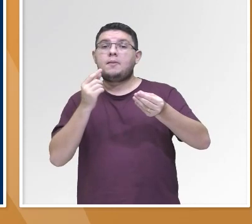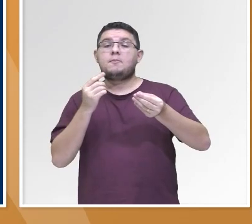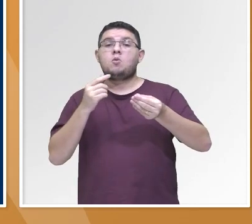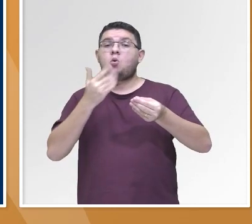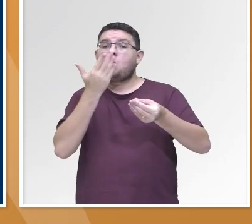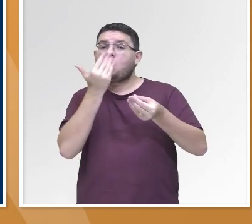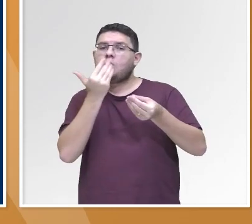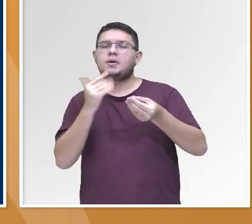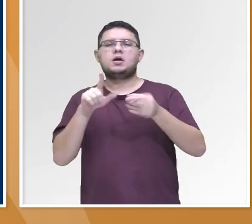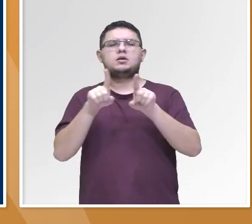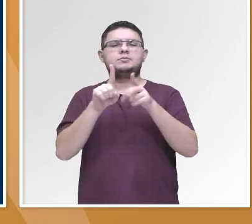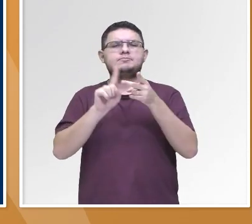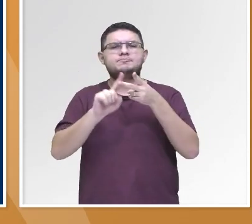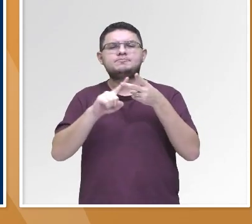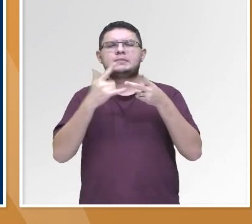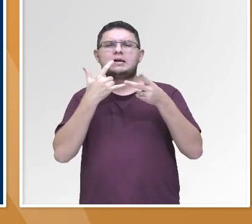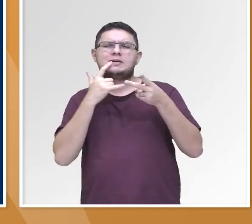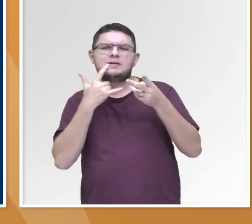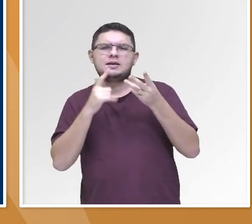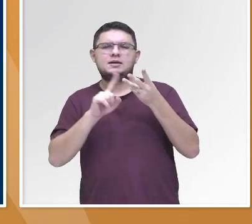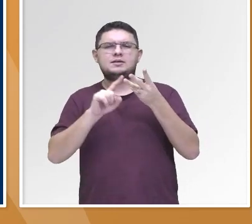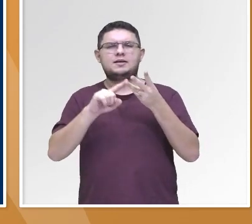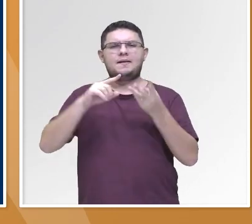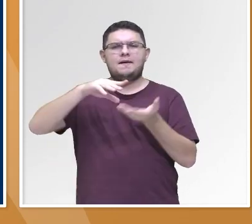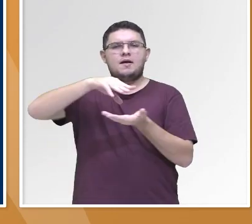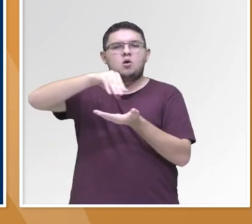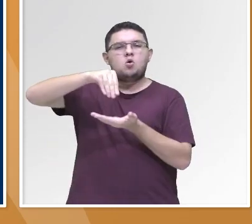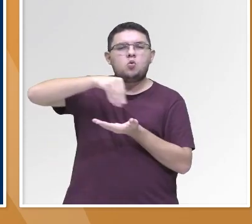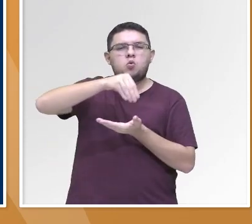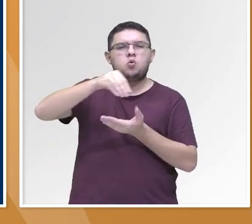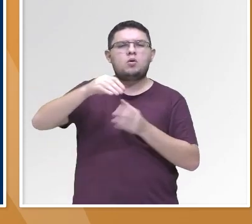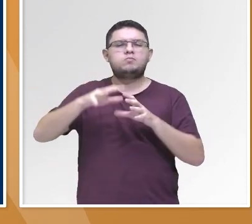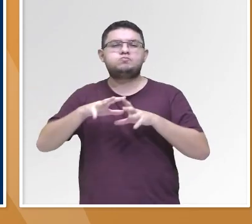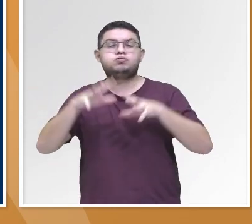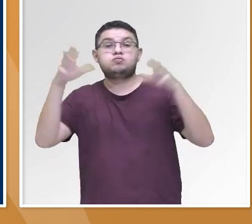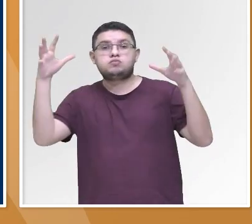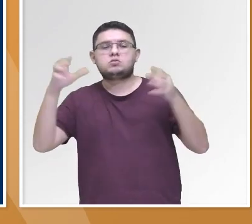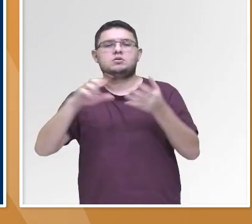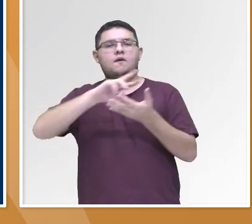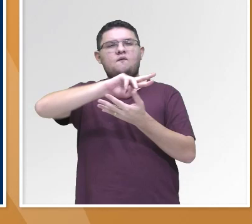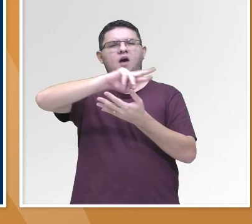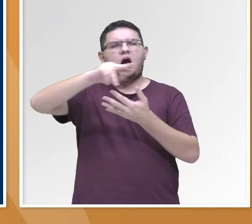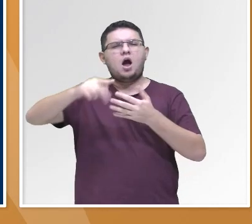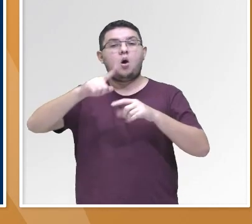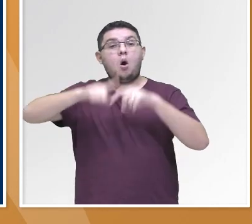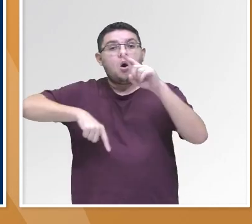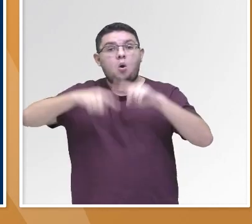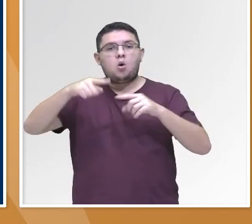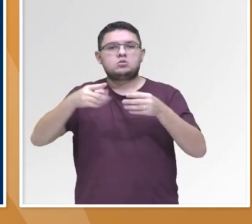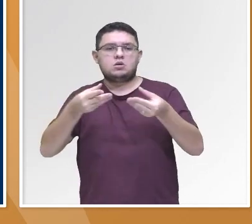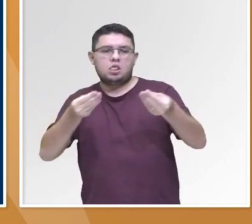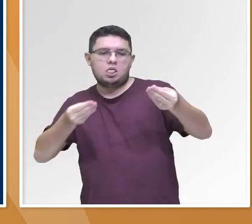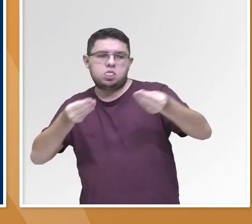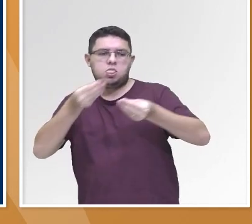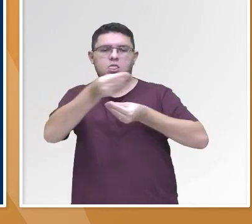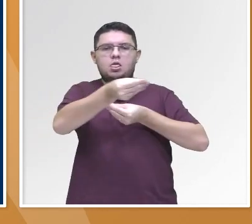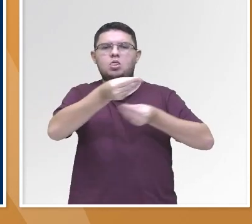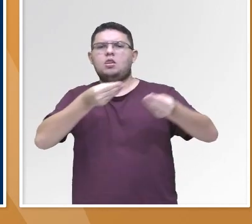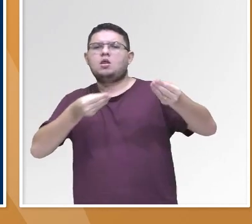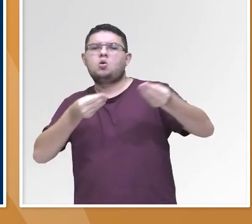eram raptadas, eram sequestradas dali de onde viviam para serem trocadas. E muitas vezes, olha pelo